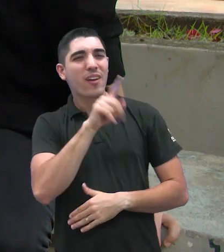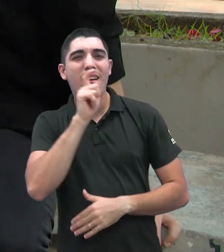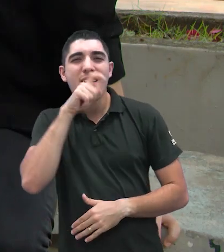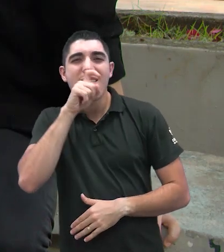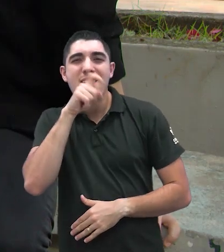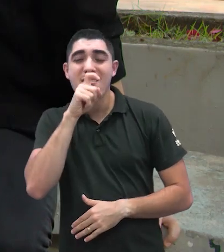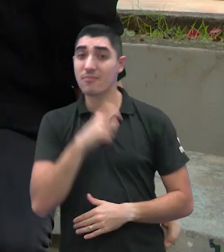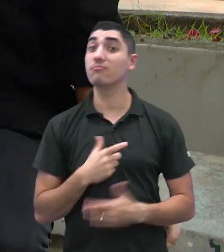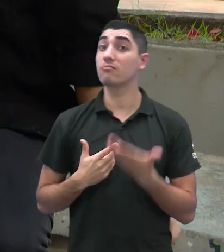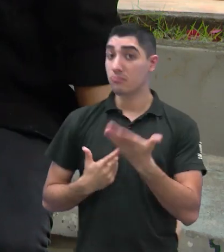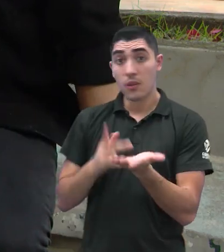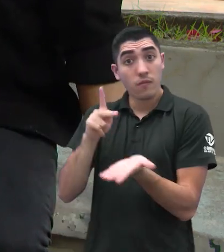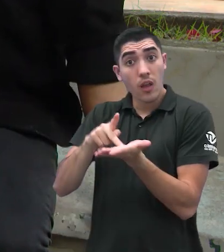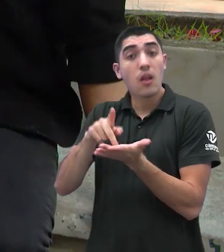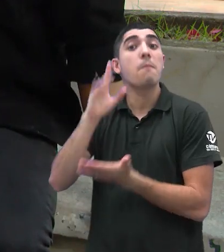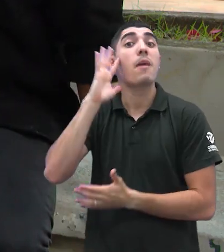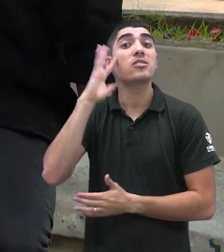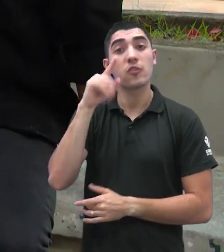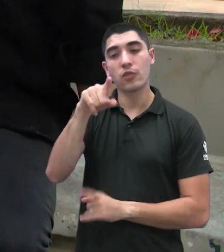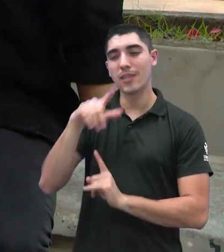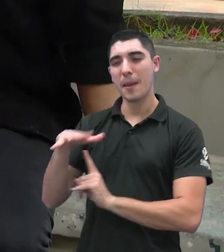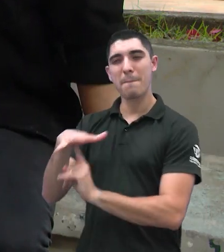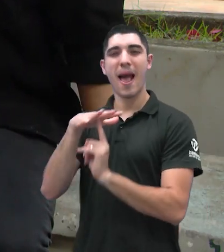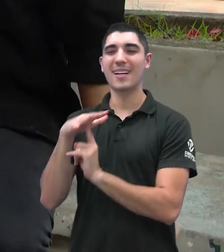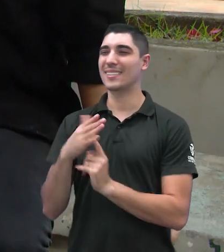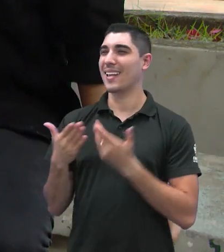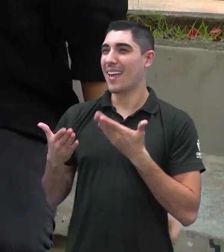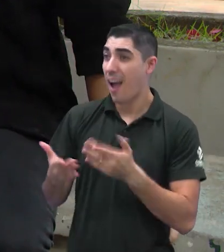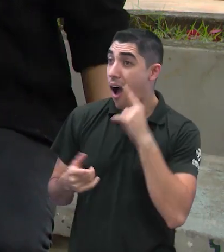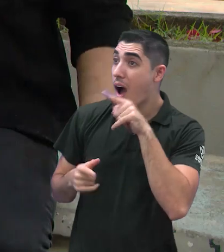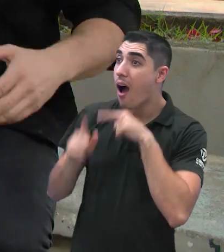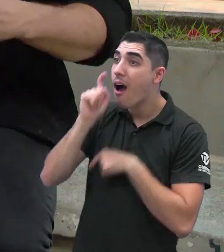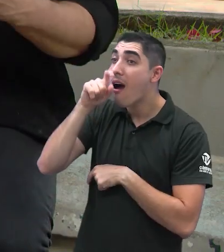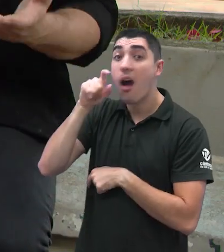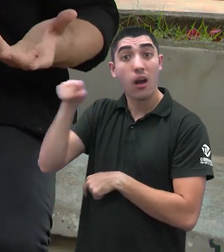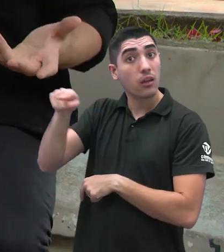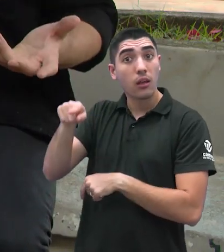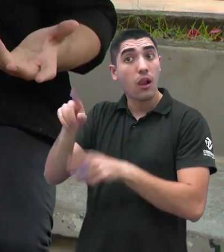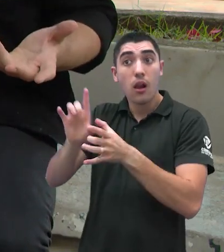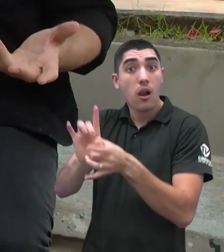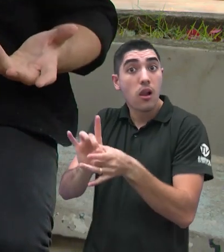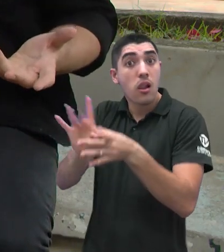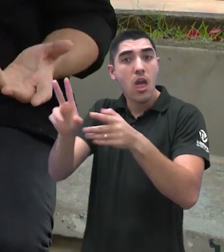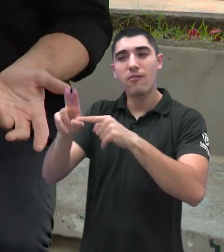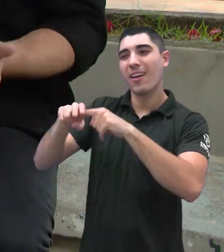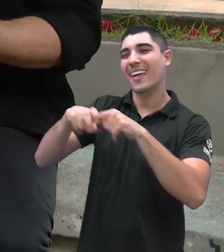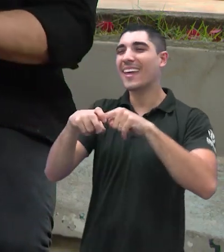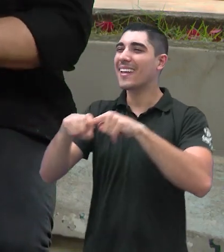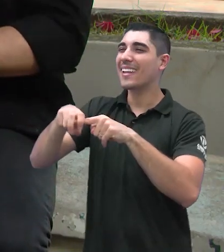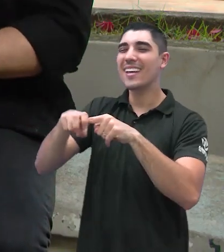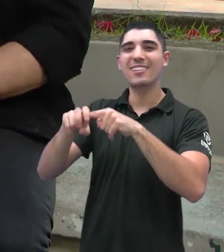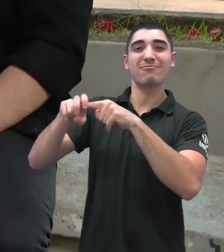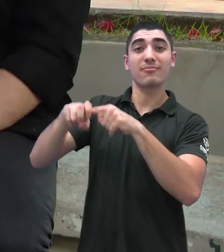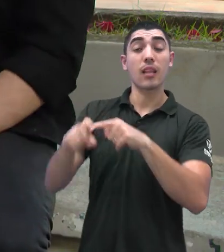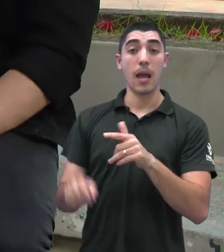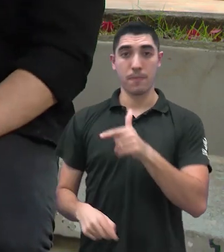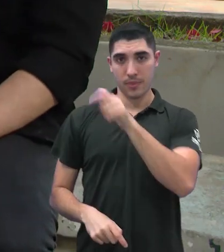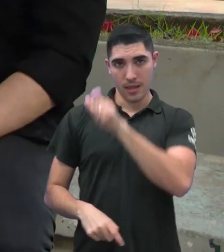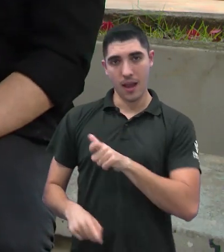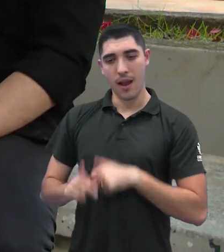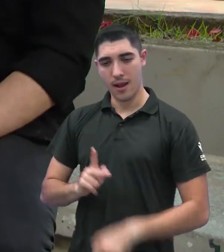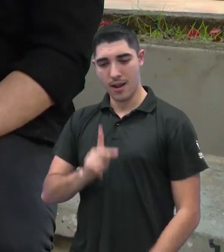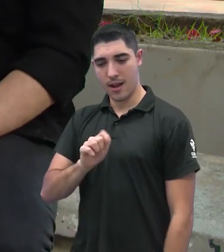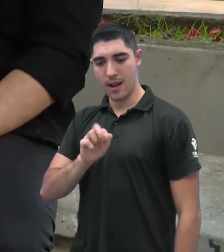uma atração da praça. Totalmente, porque você nunca pensa que você vai ter um contato tão próximo com um animal aí que vive livre na natureza, né? A Karen, minha amiga